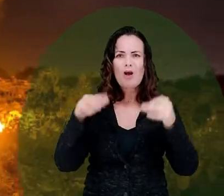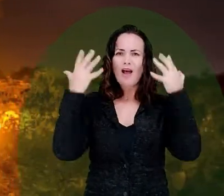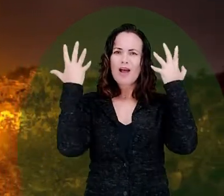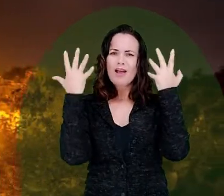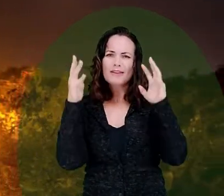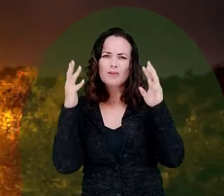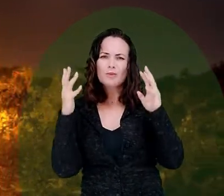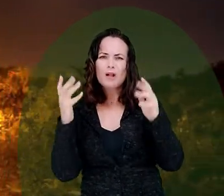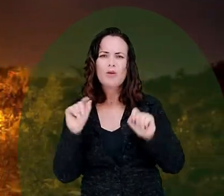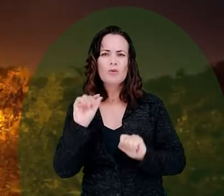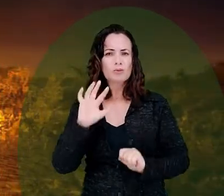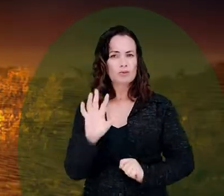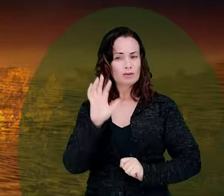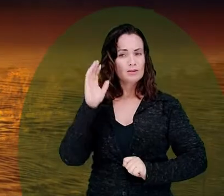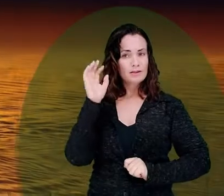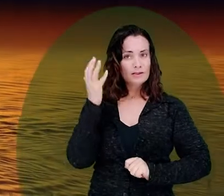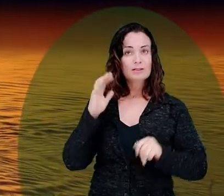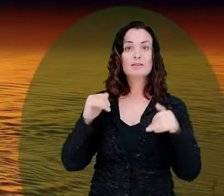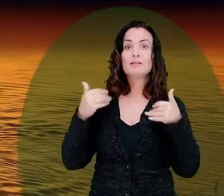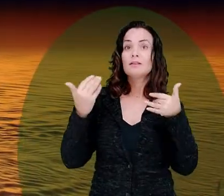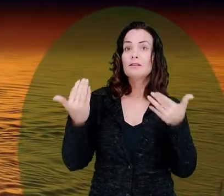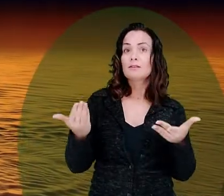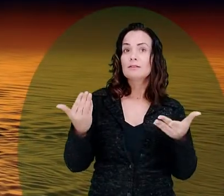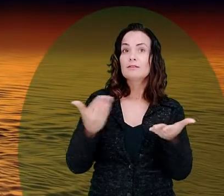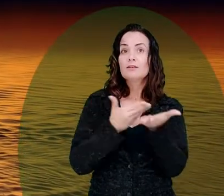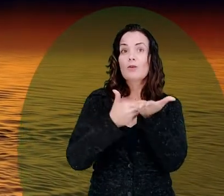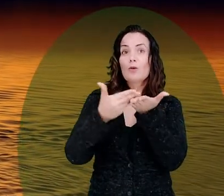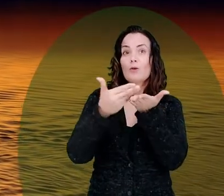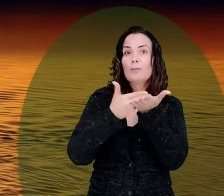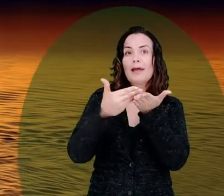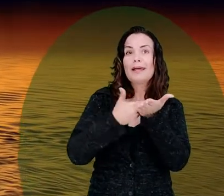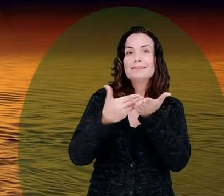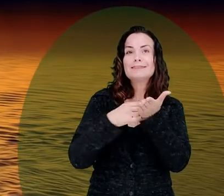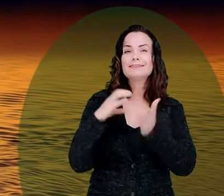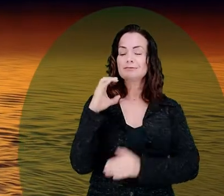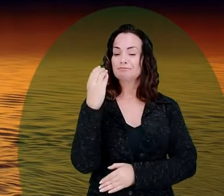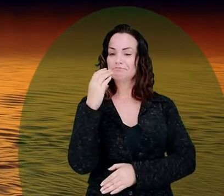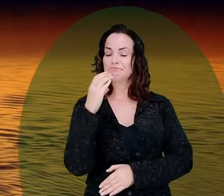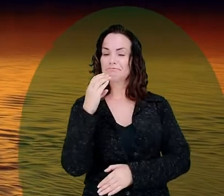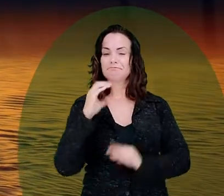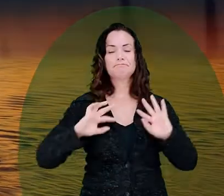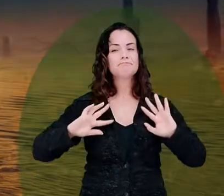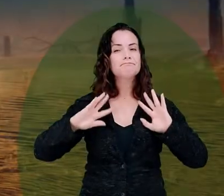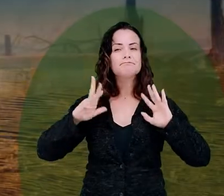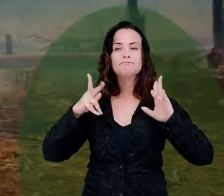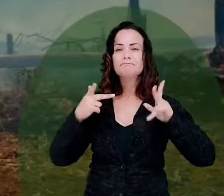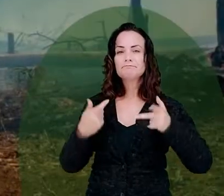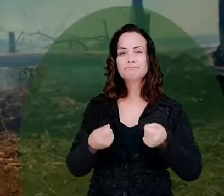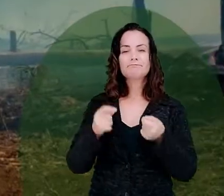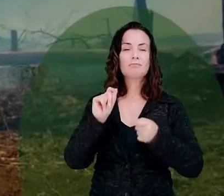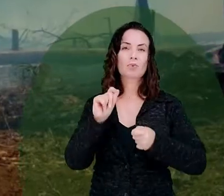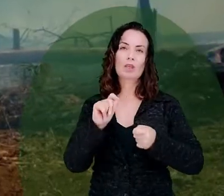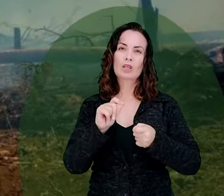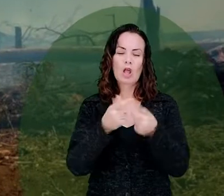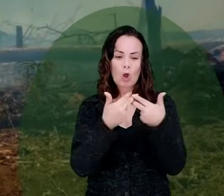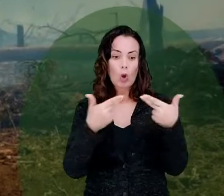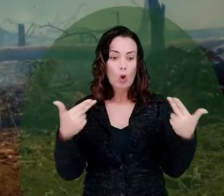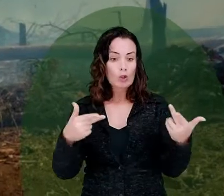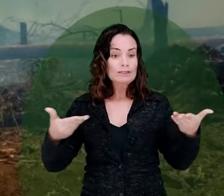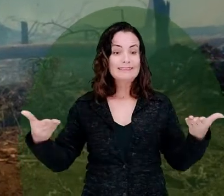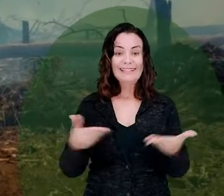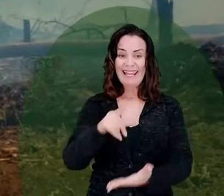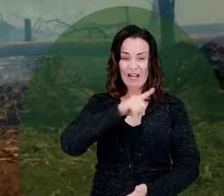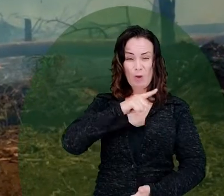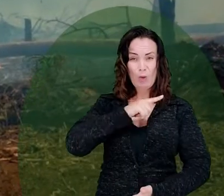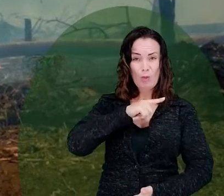está ocorrendo? Então aí você entra com a ciência. Apesar de toda a parafernália que você tem